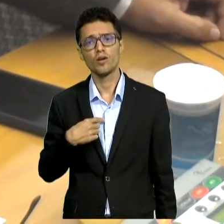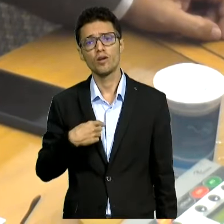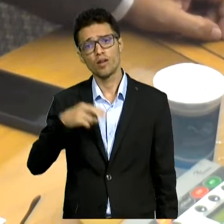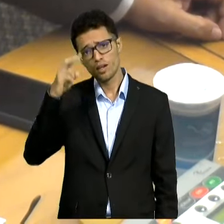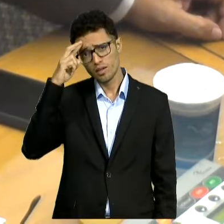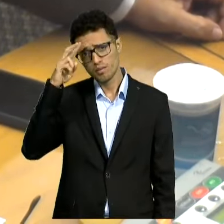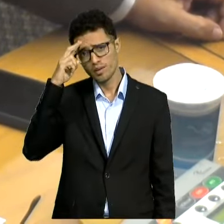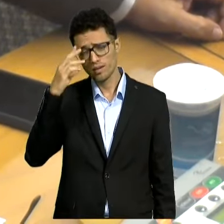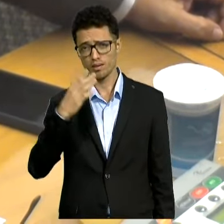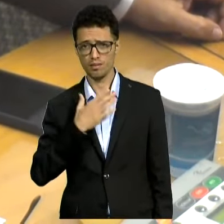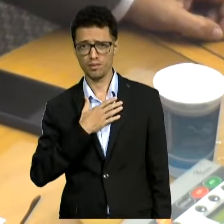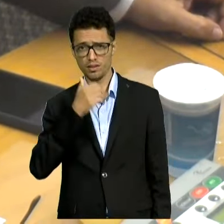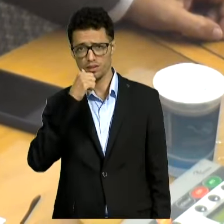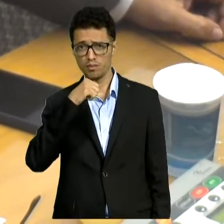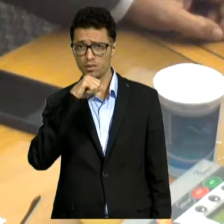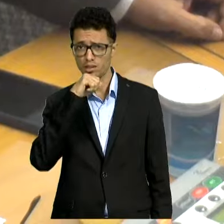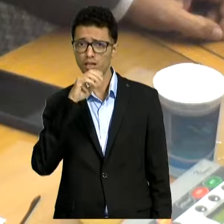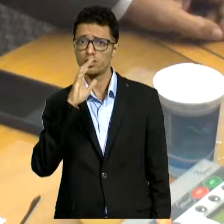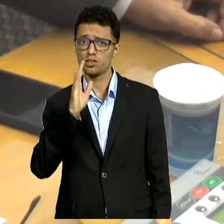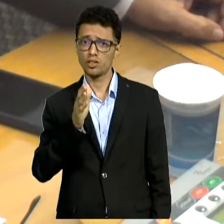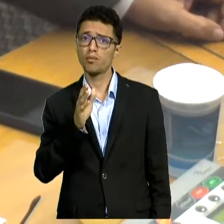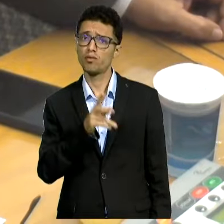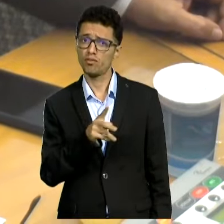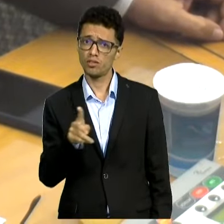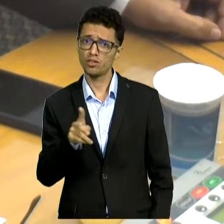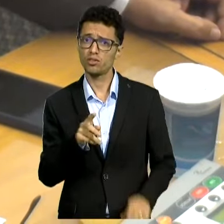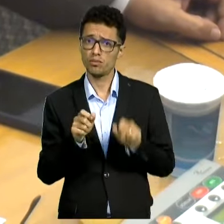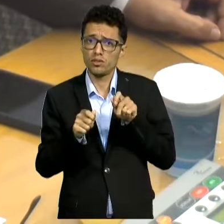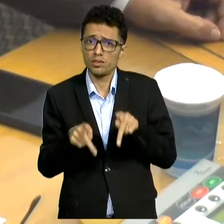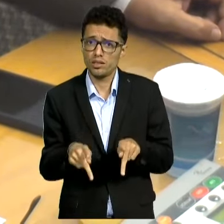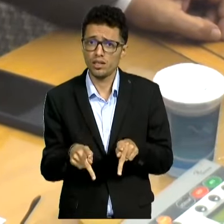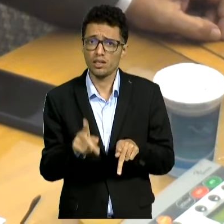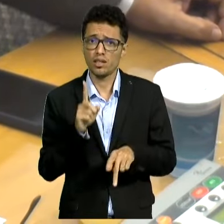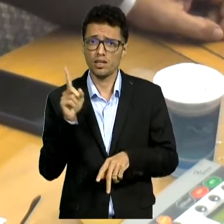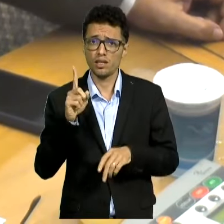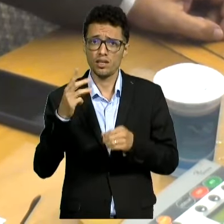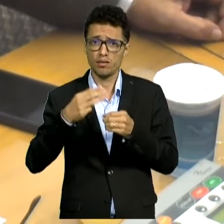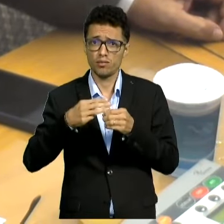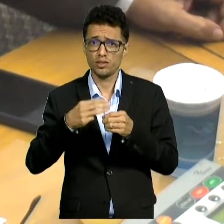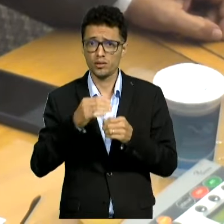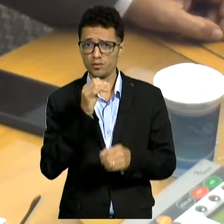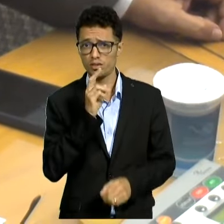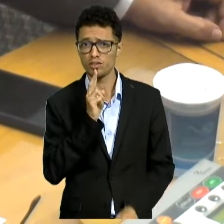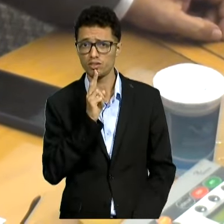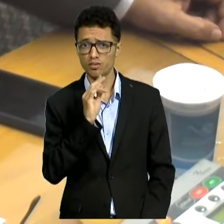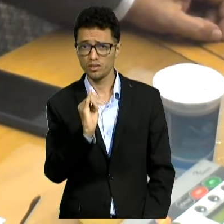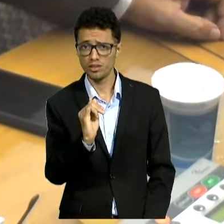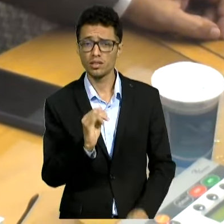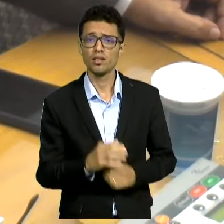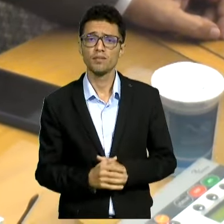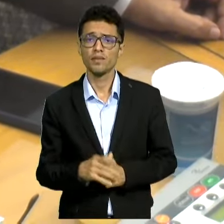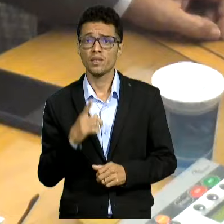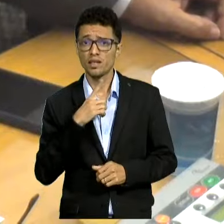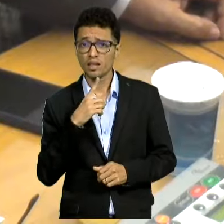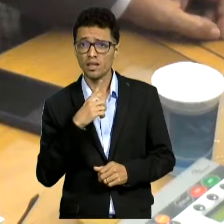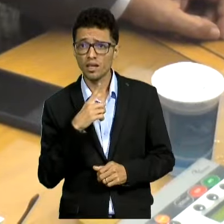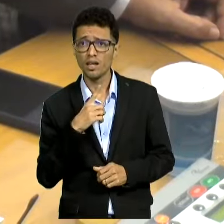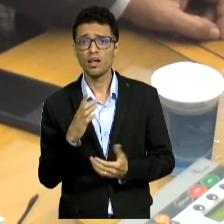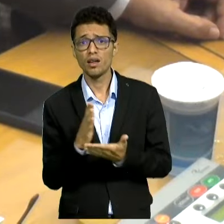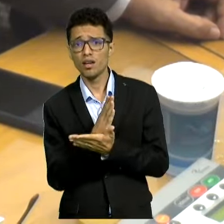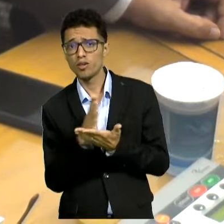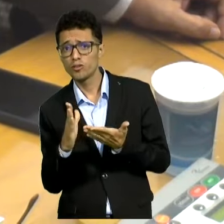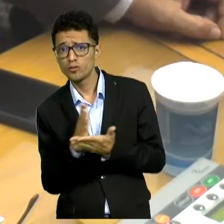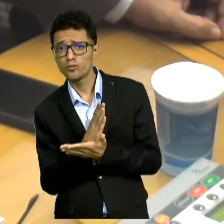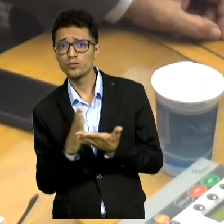Viana, e ela se sentir, como todos os professores, se tendo deputados aqui que